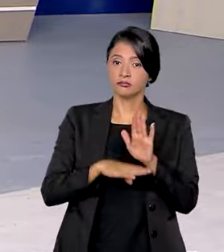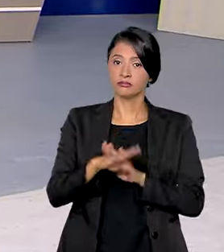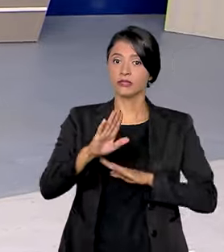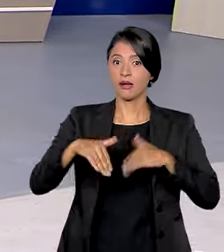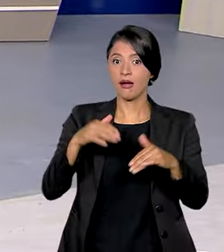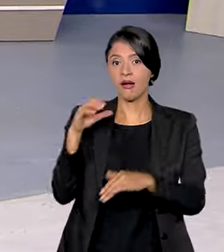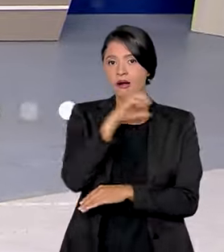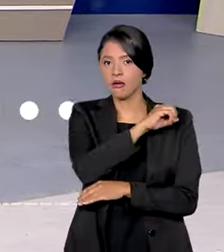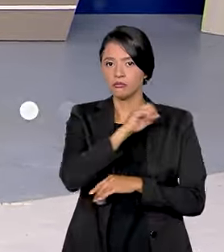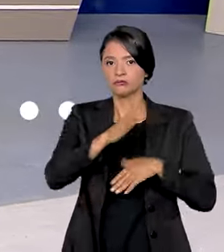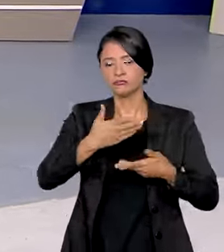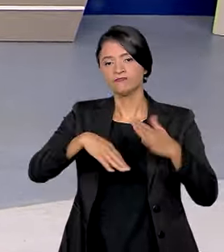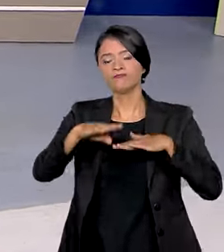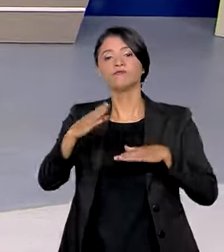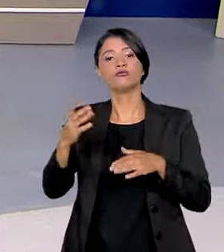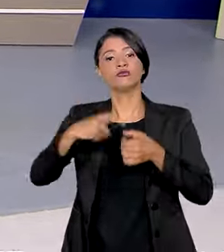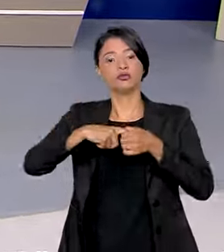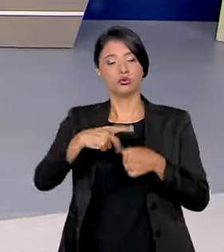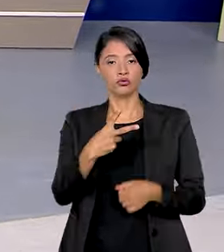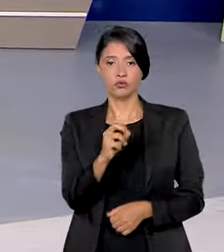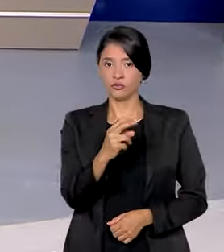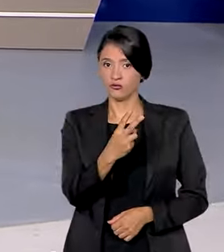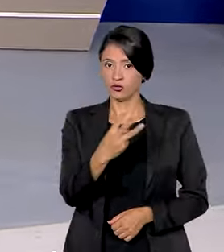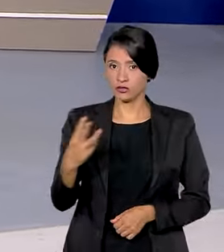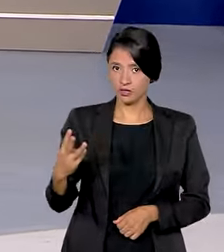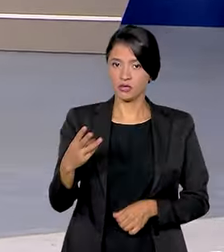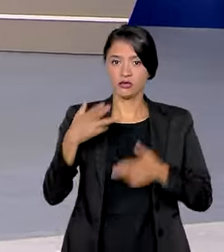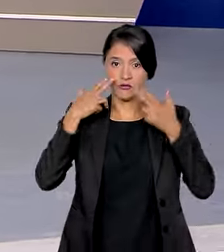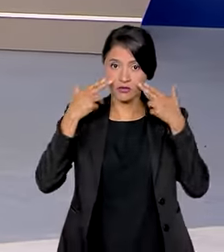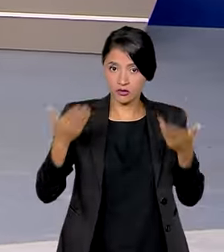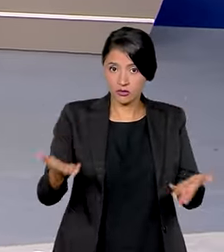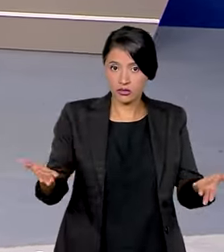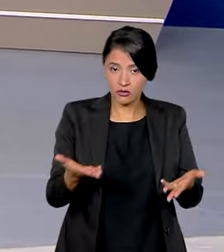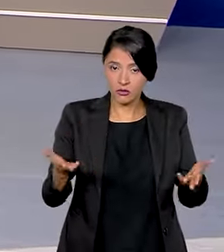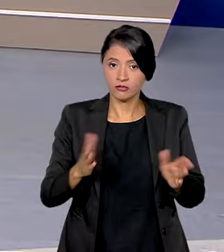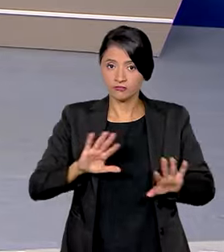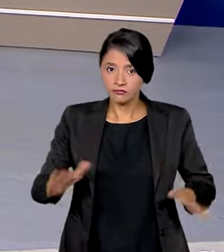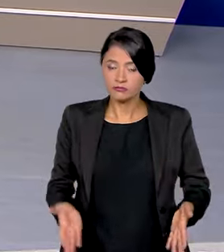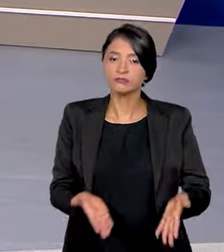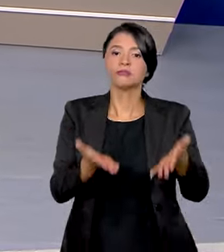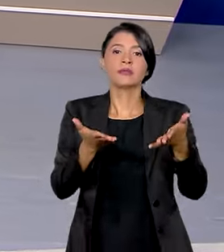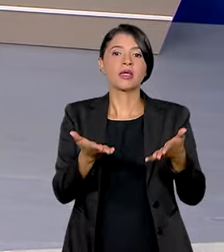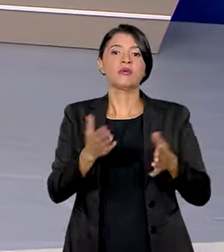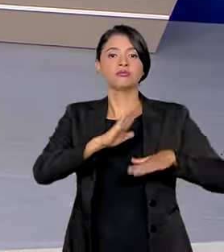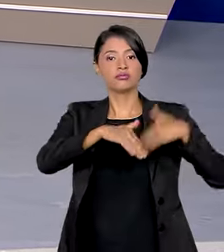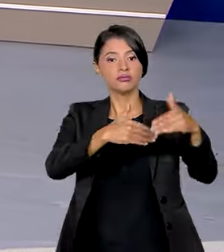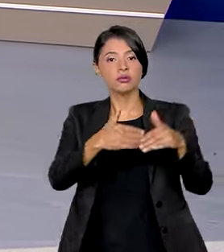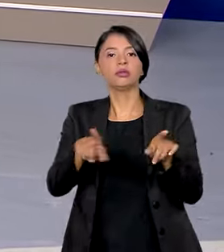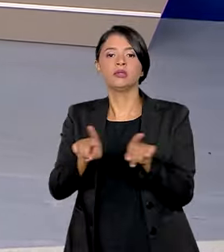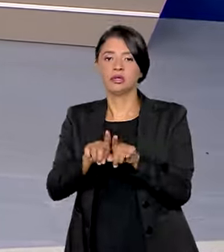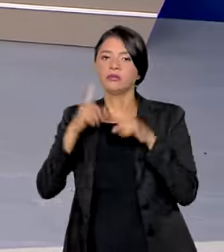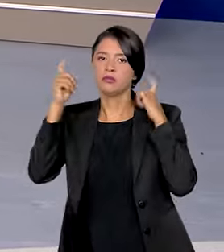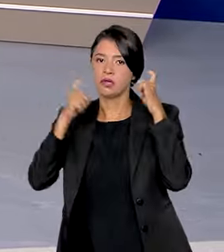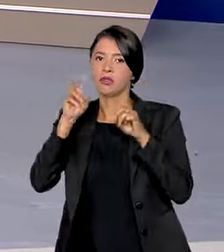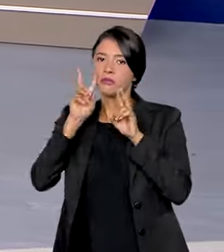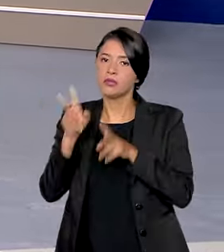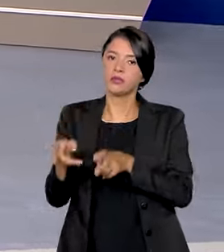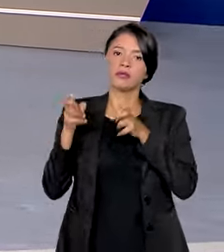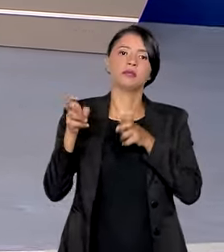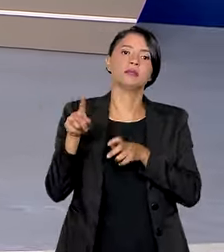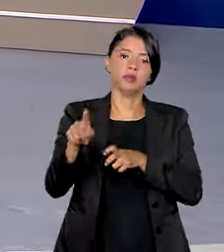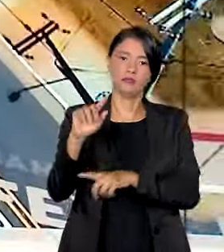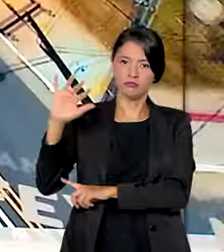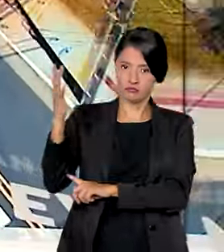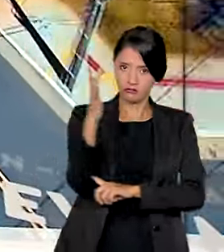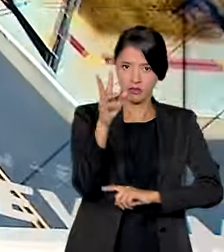do Crescimento, que voltou em 2023 com uma novidade: impulsionar o desenvolvimento sem deixar de lado a preocupação com o